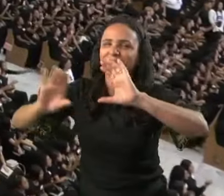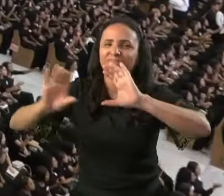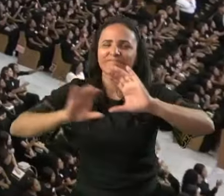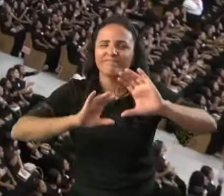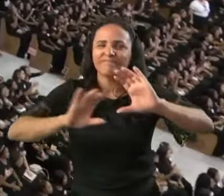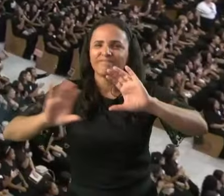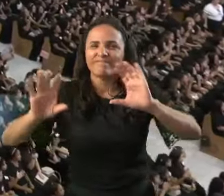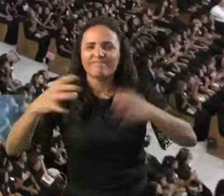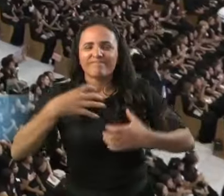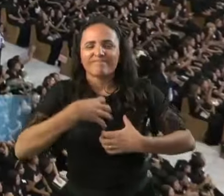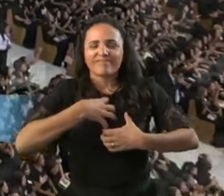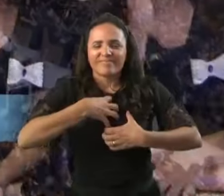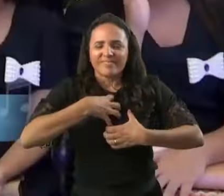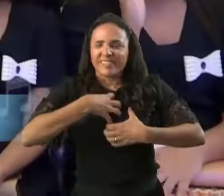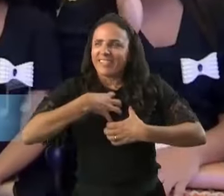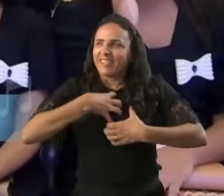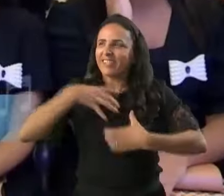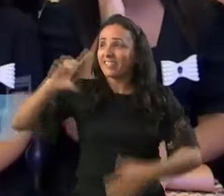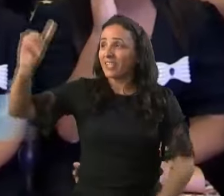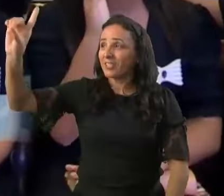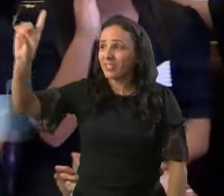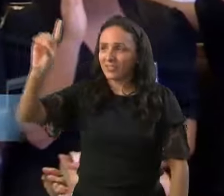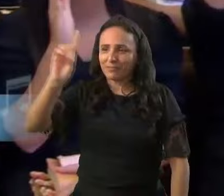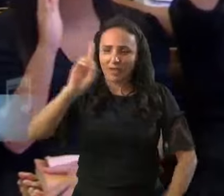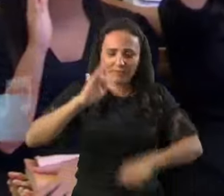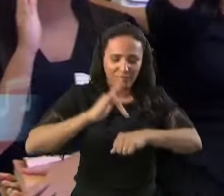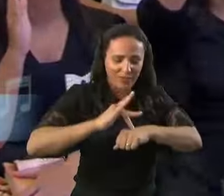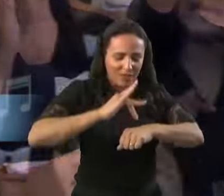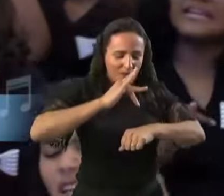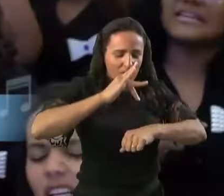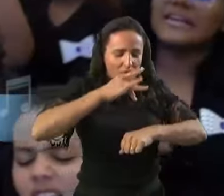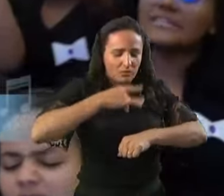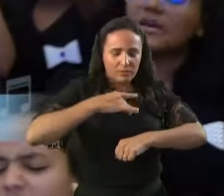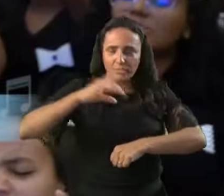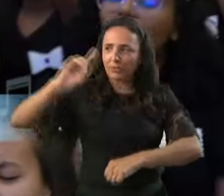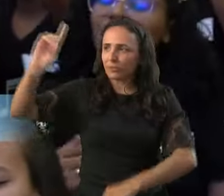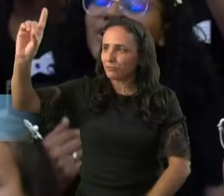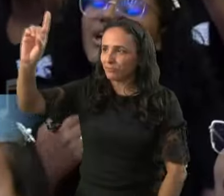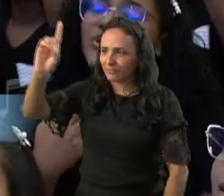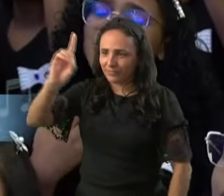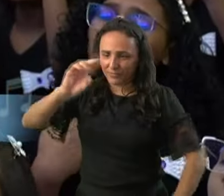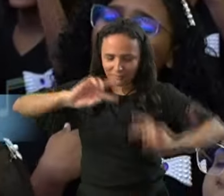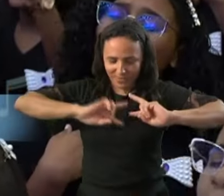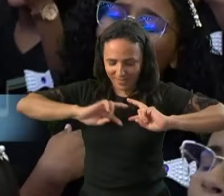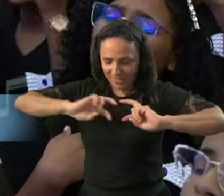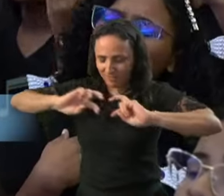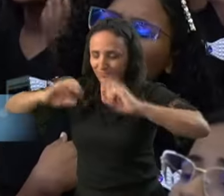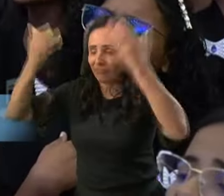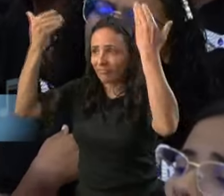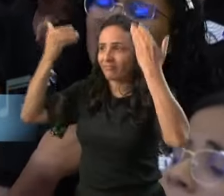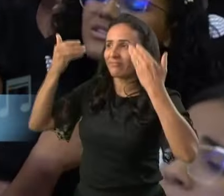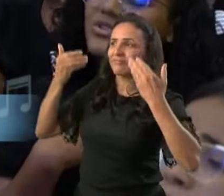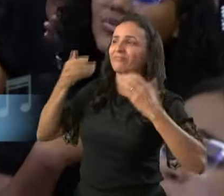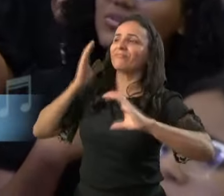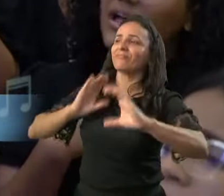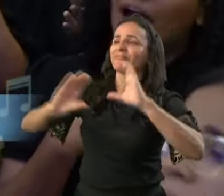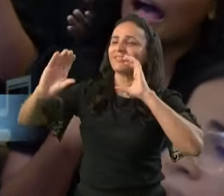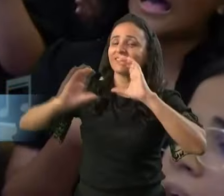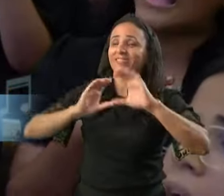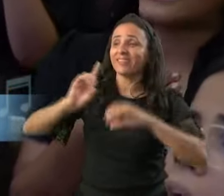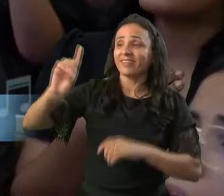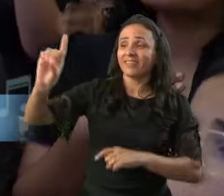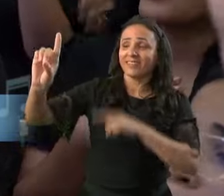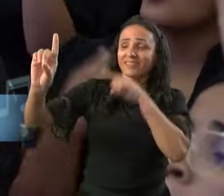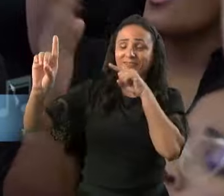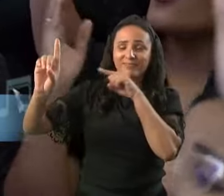coração. É muito forte o toque de suas mãos. Inclina os seus ouvidos pra me escutar, que